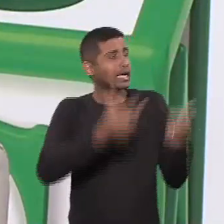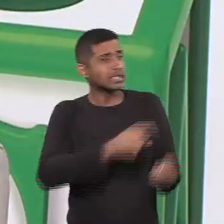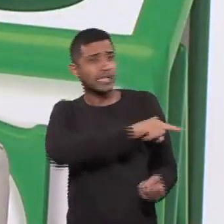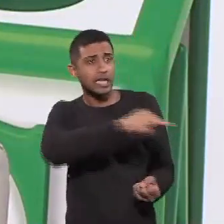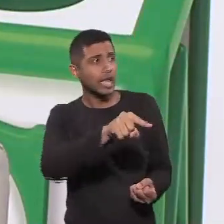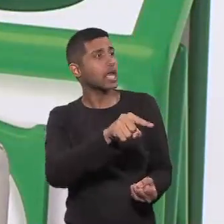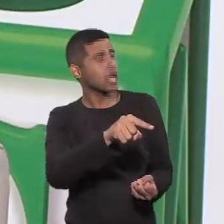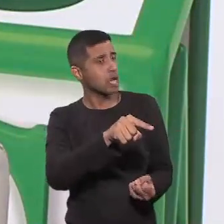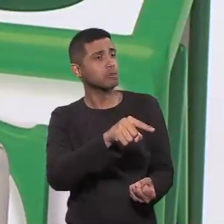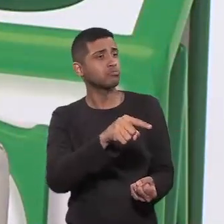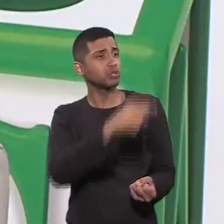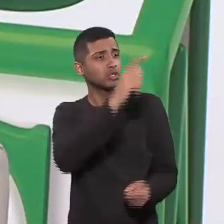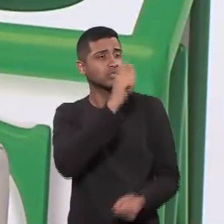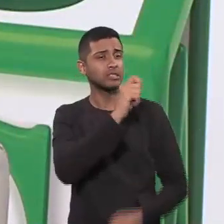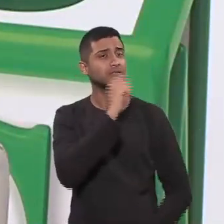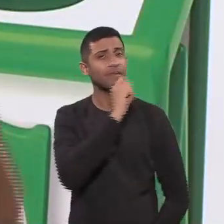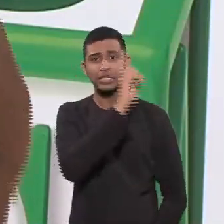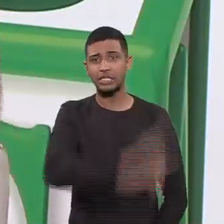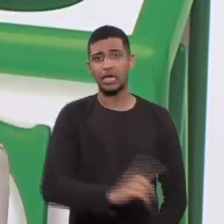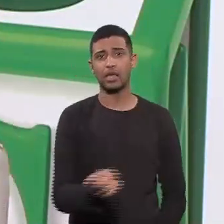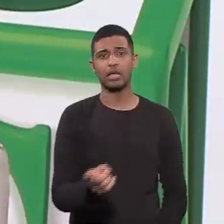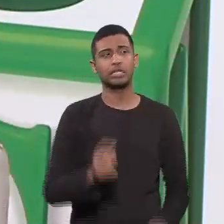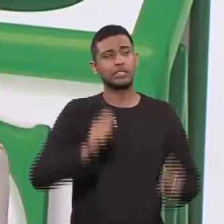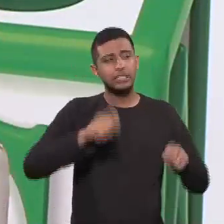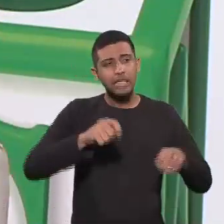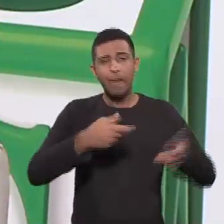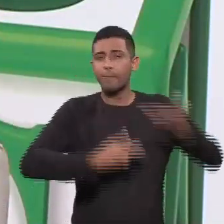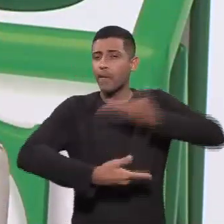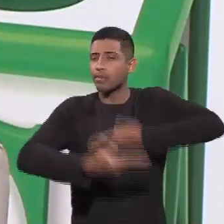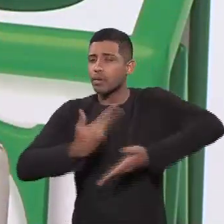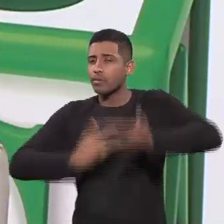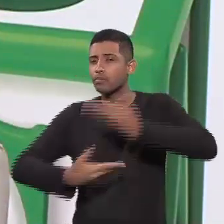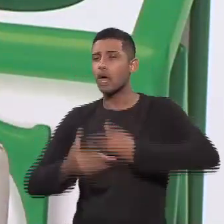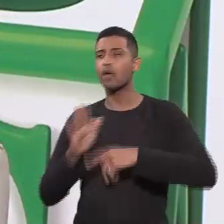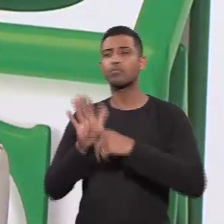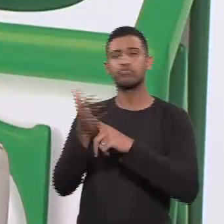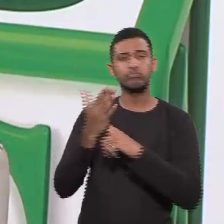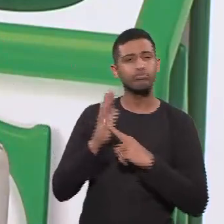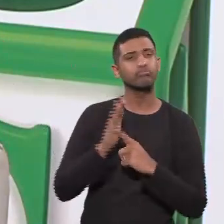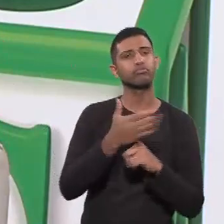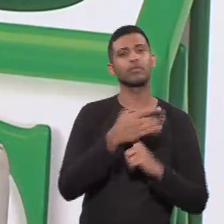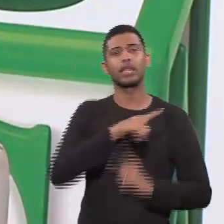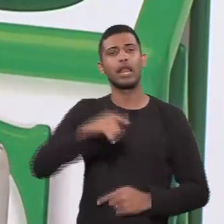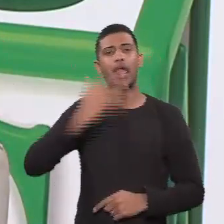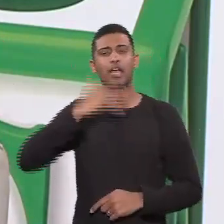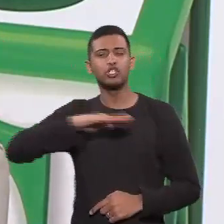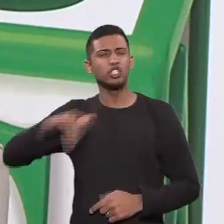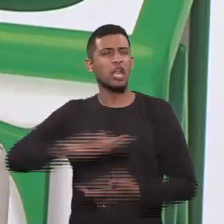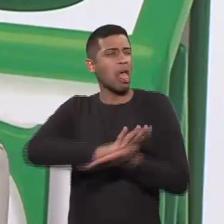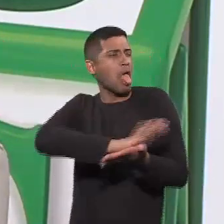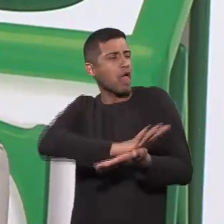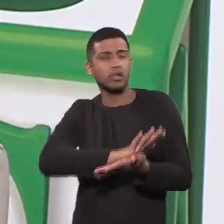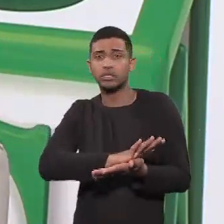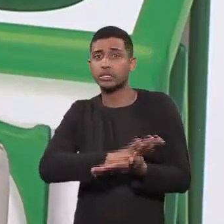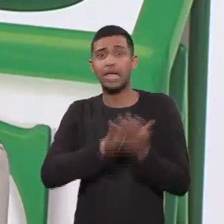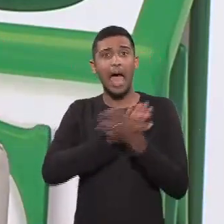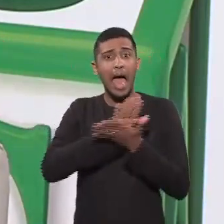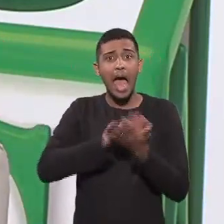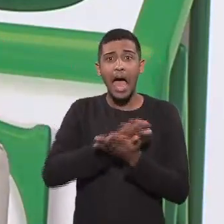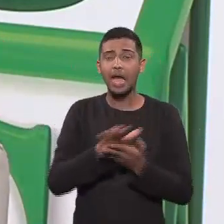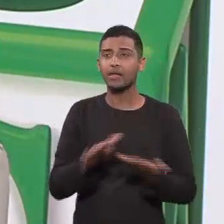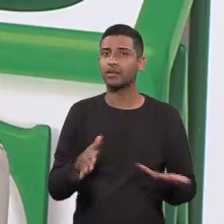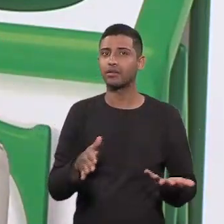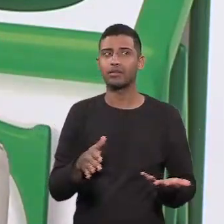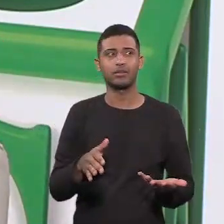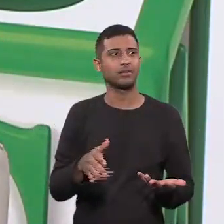classe regular e eles estão começando a crescer, a conviverem, um ajudando o outro. As crianças não têm preconceito. Isso